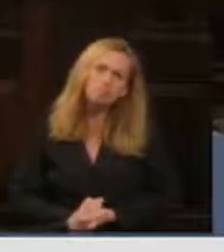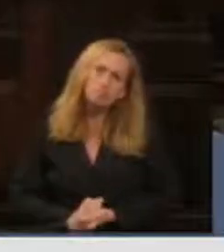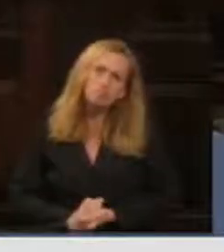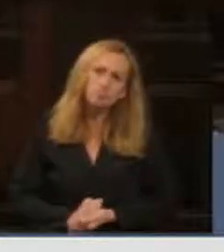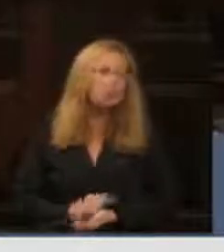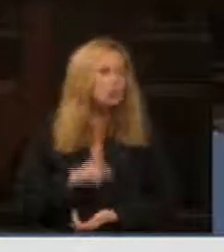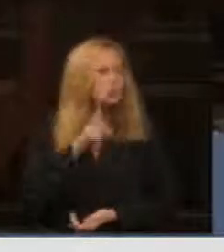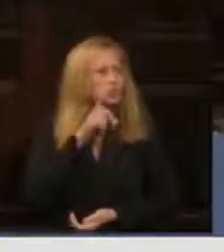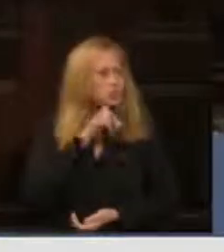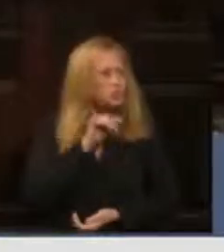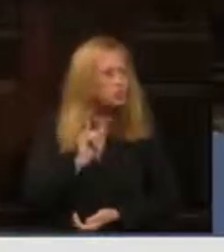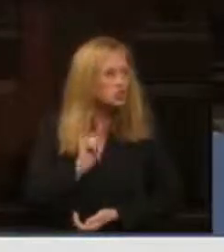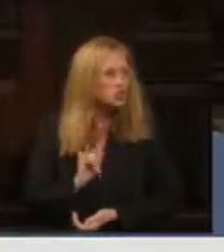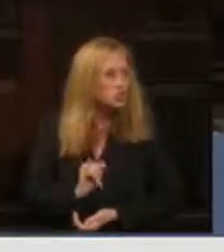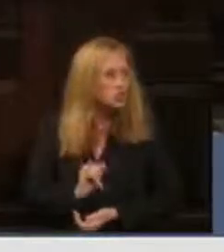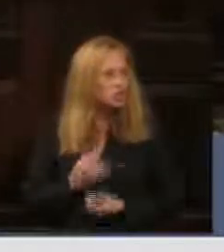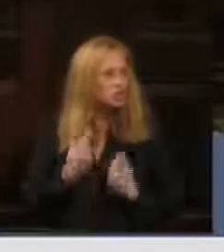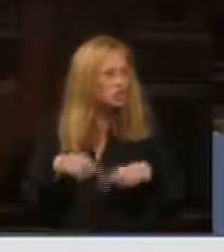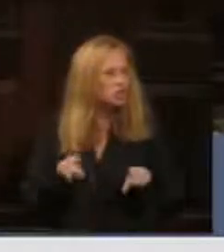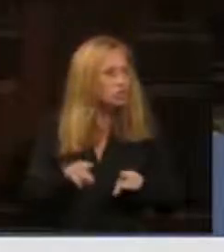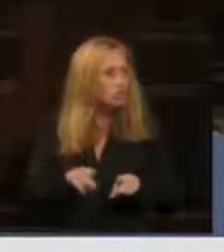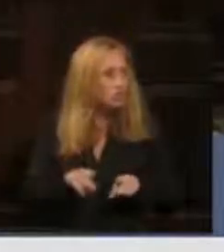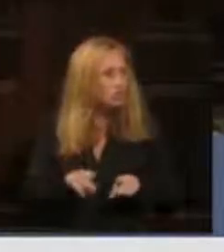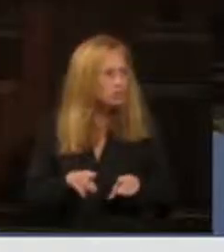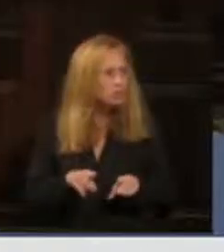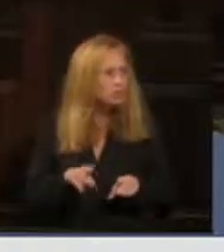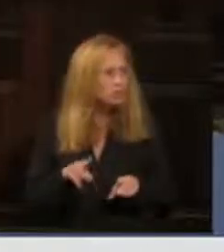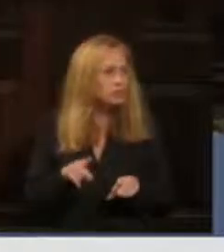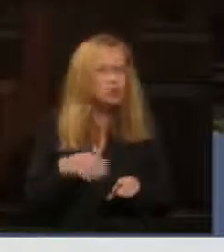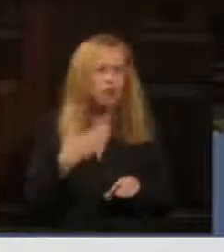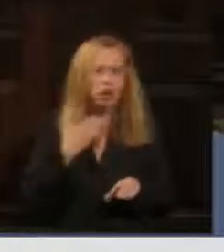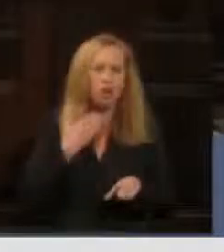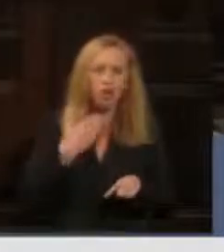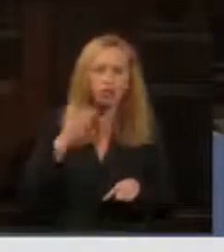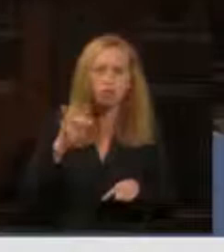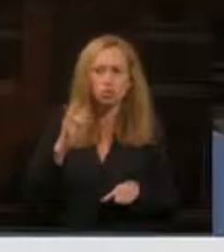no dia de combate à tuberculose,